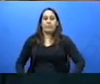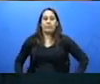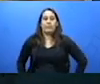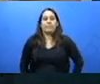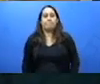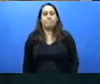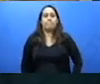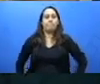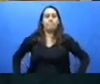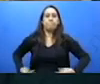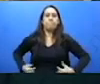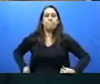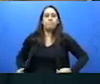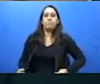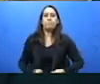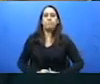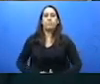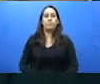Continuando.